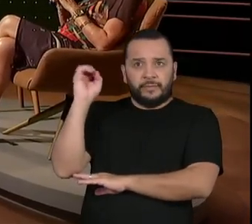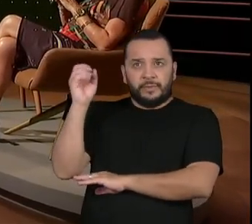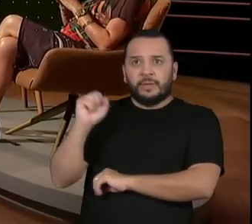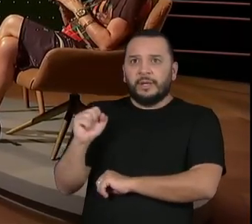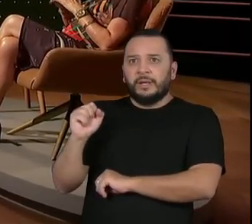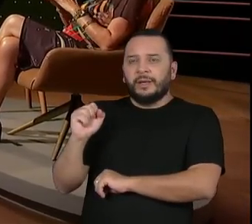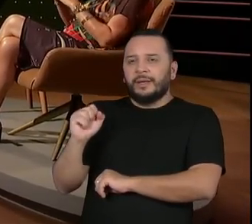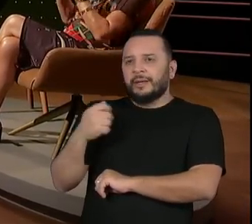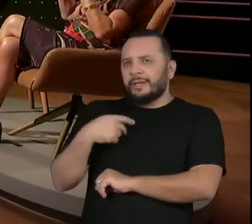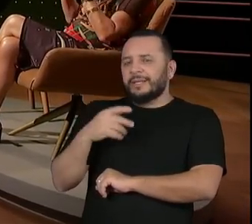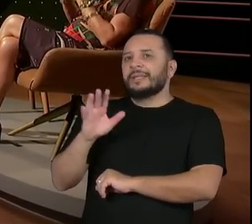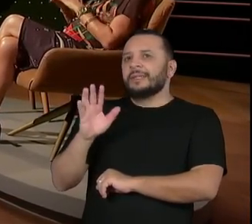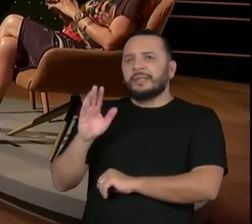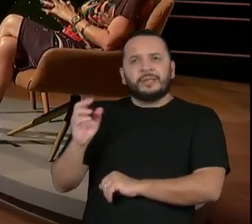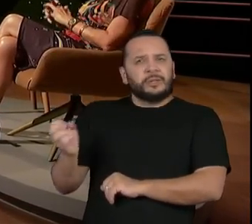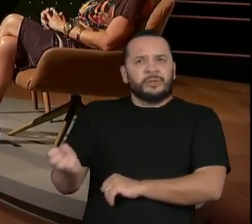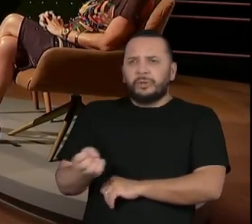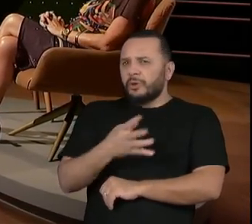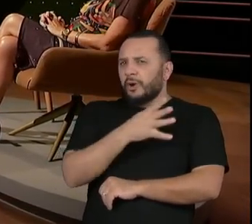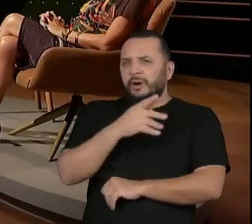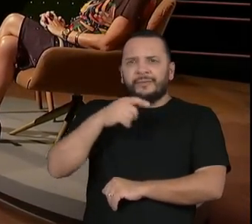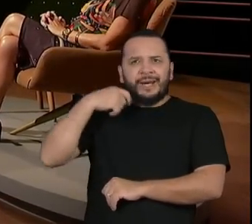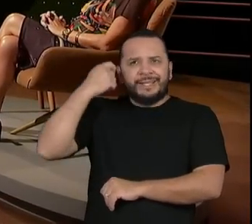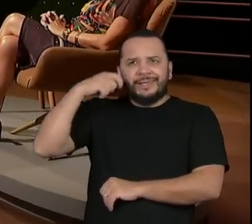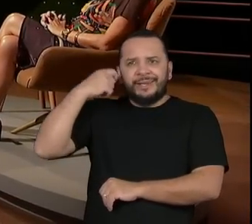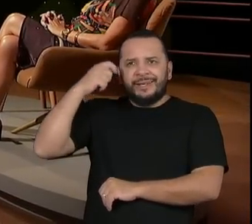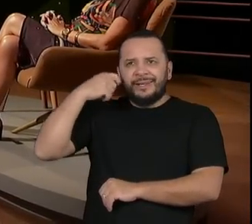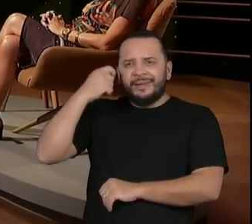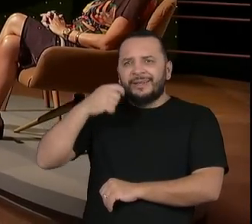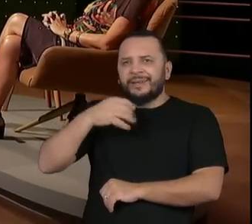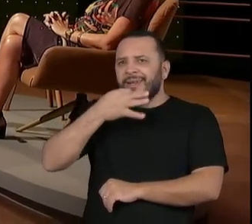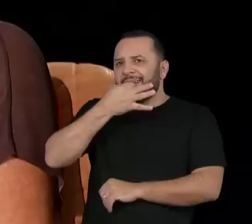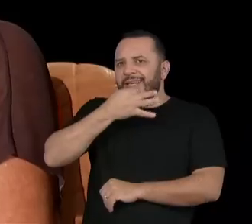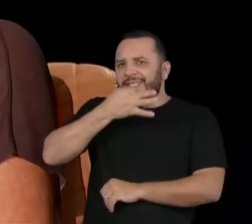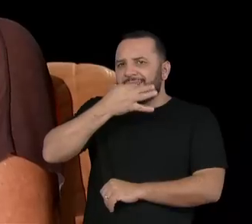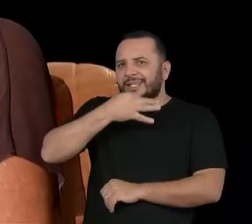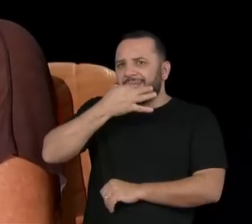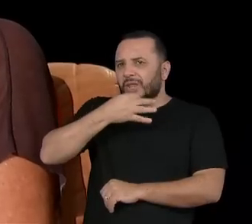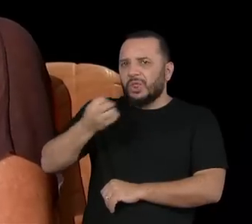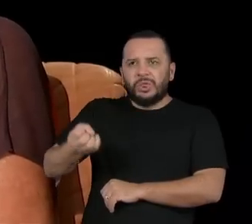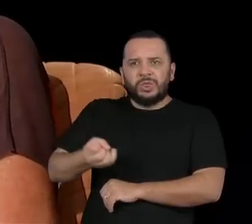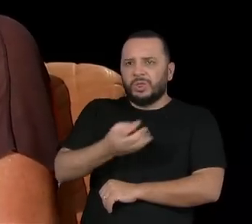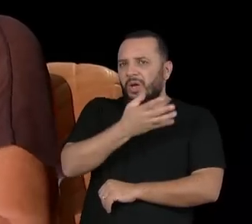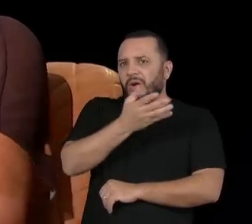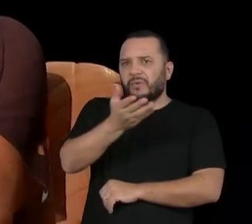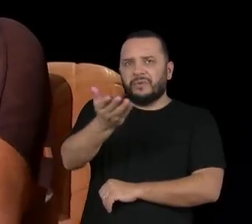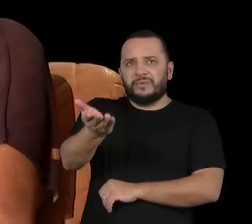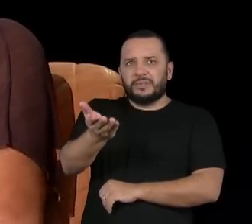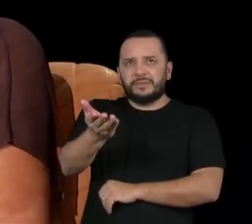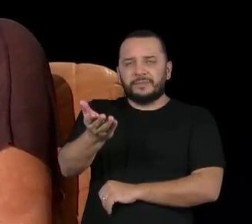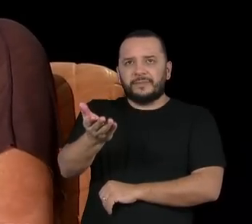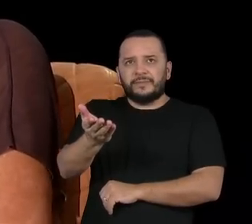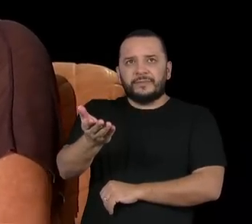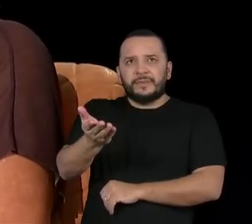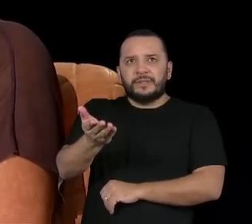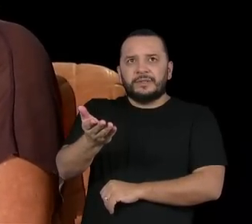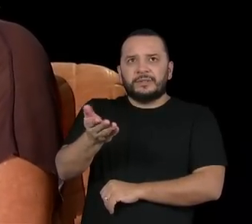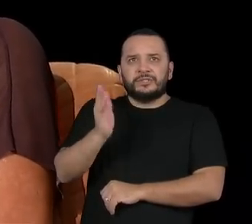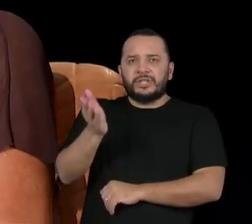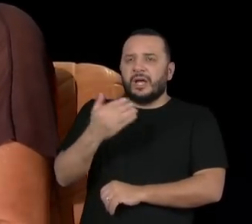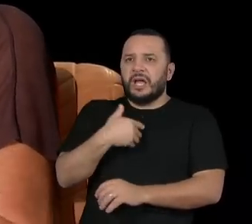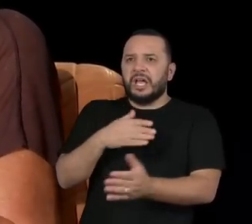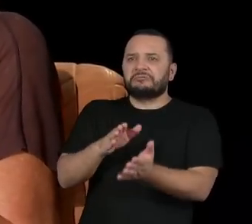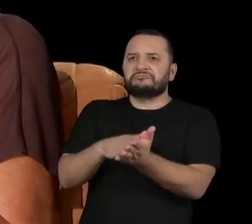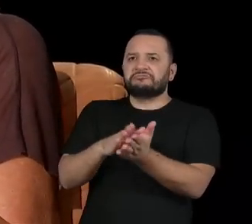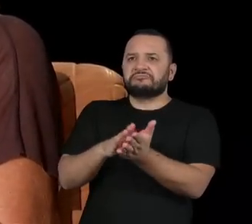E falou assim, surge uma grande atriz em Caxias do Sul. Bom, e ele não parava de ir a Caxias me falar.